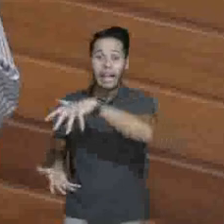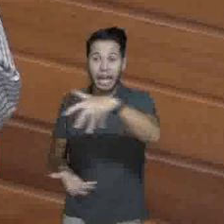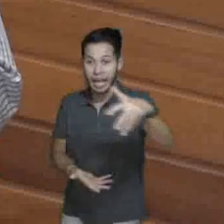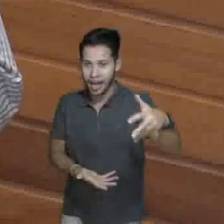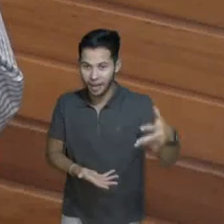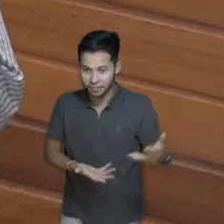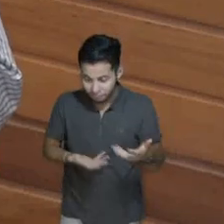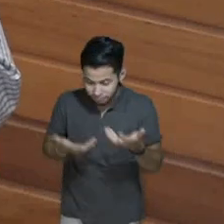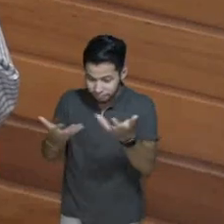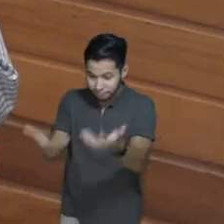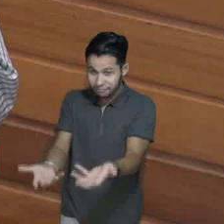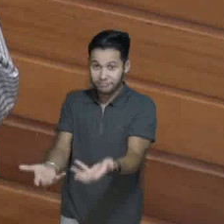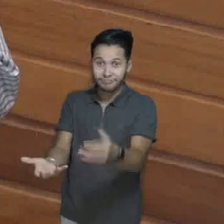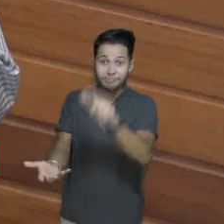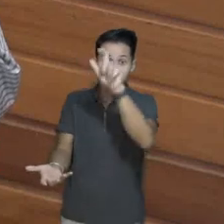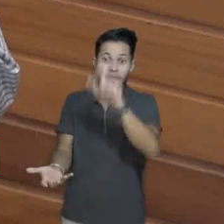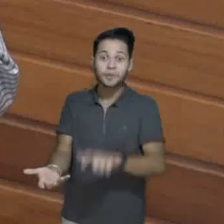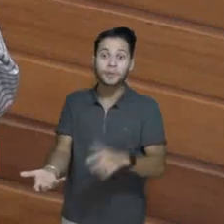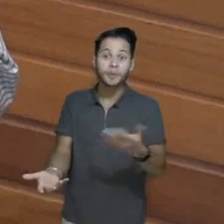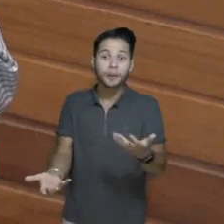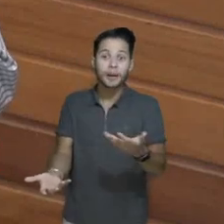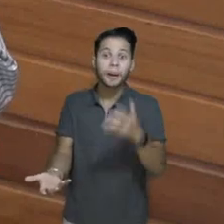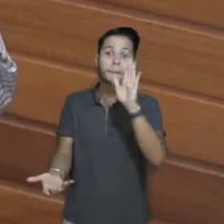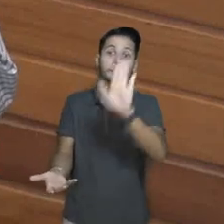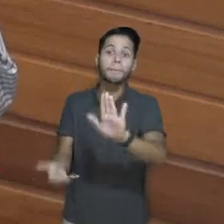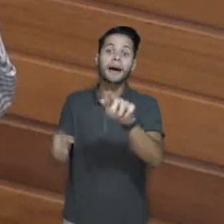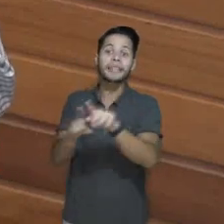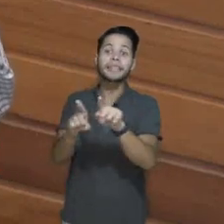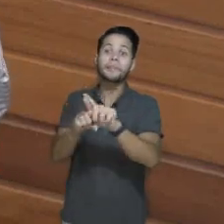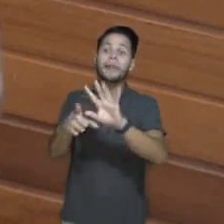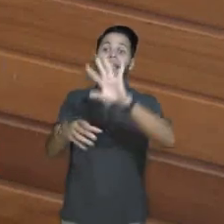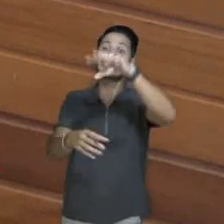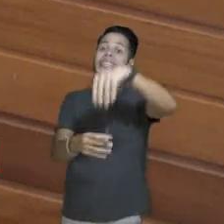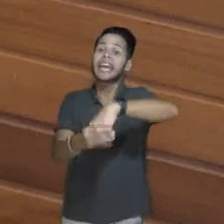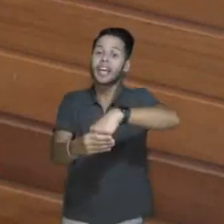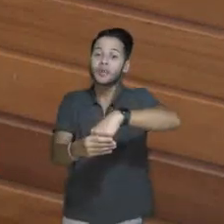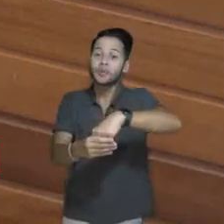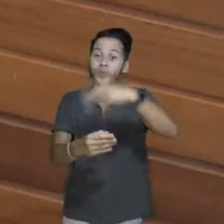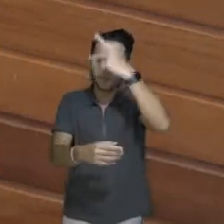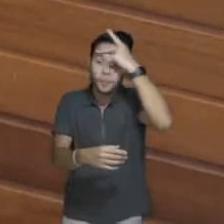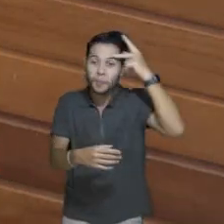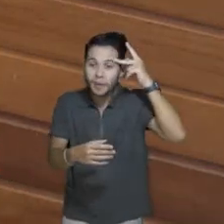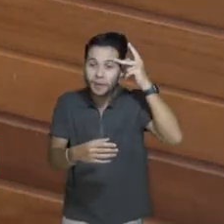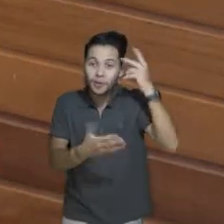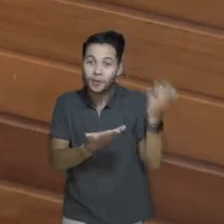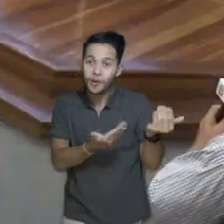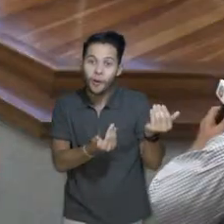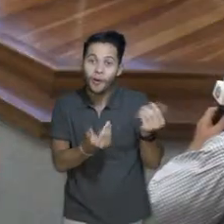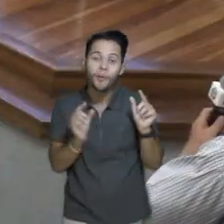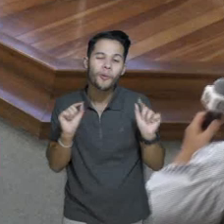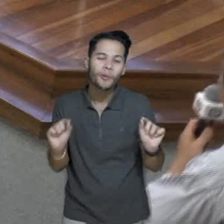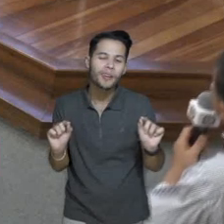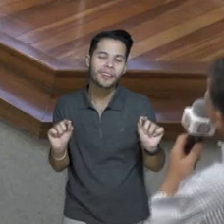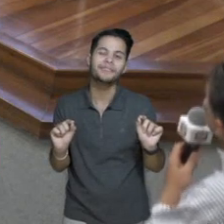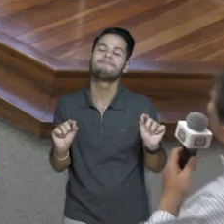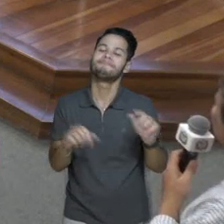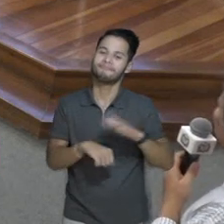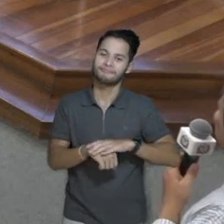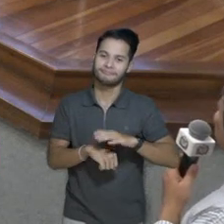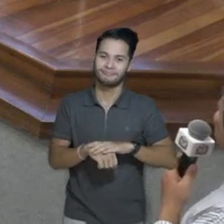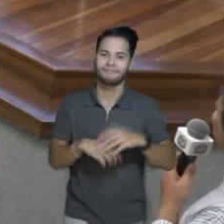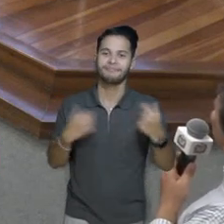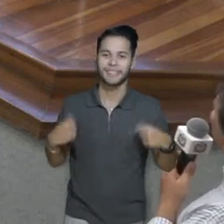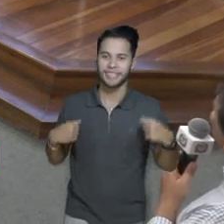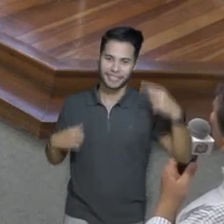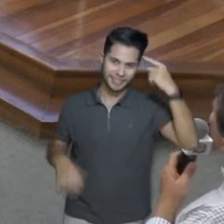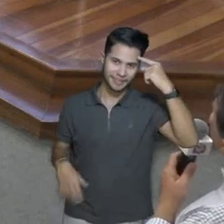a gente tá deixando para esse planeta quem é que vem aí a gente precisa fazer isso junto aí para finalizar com ele